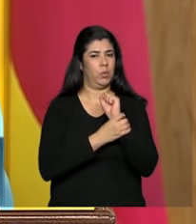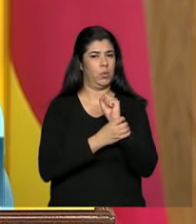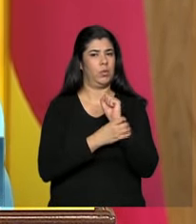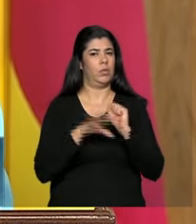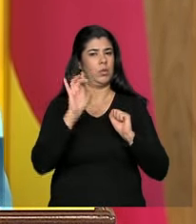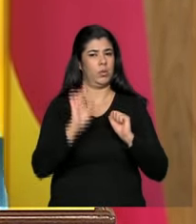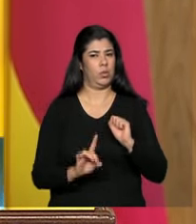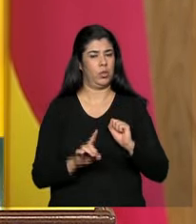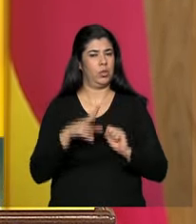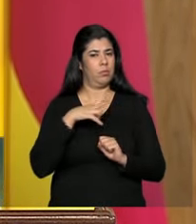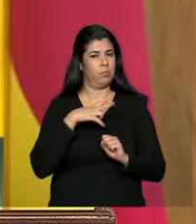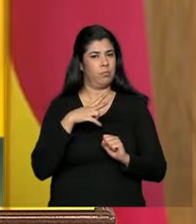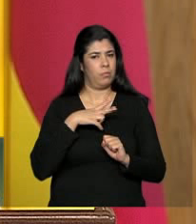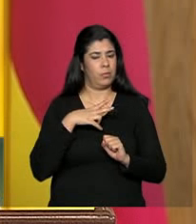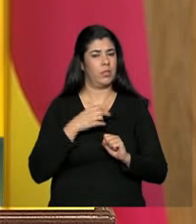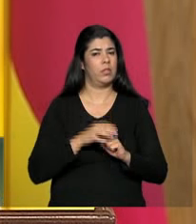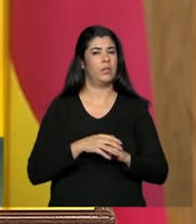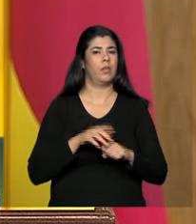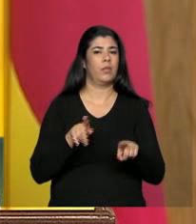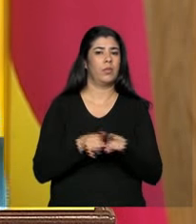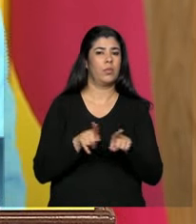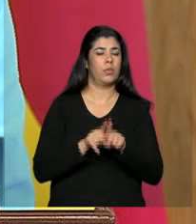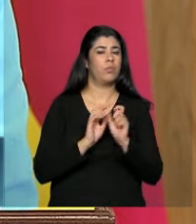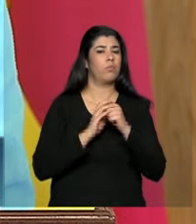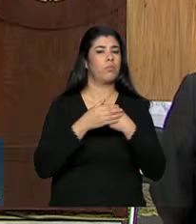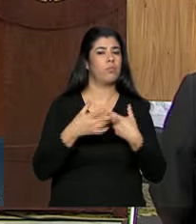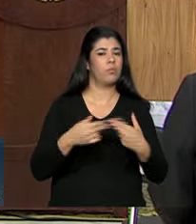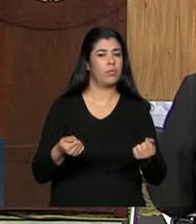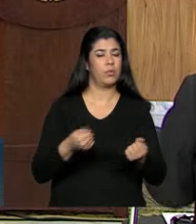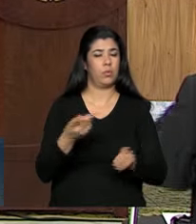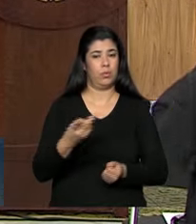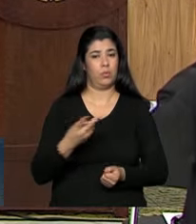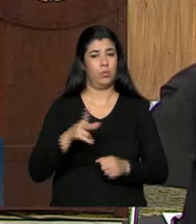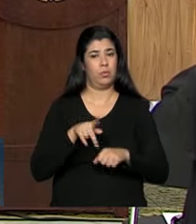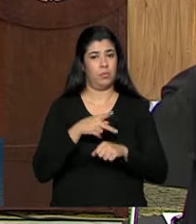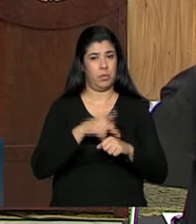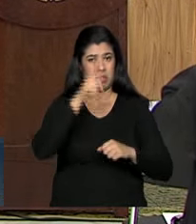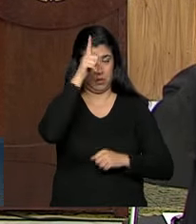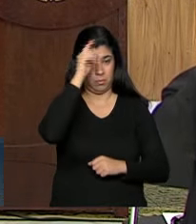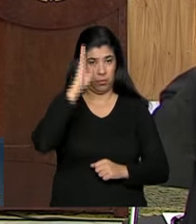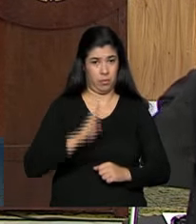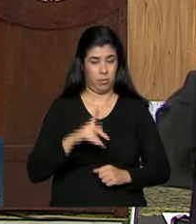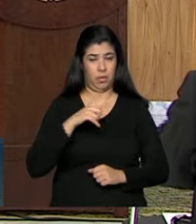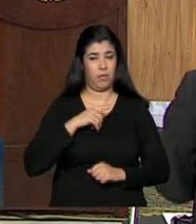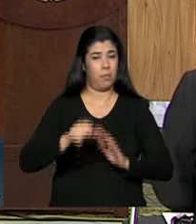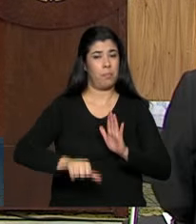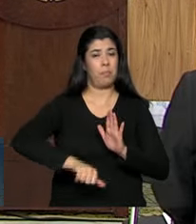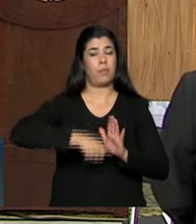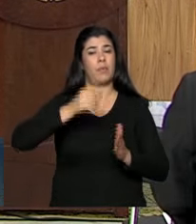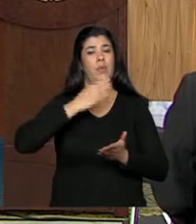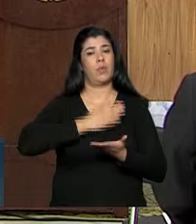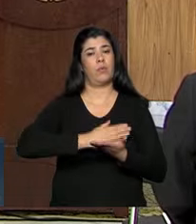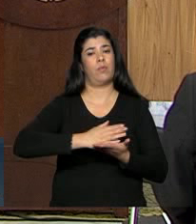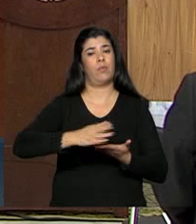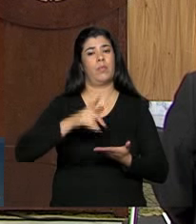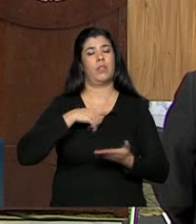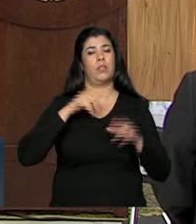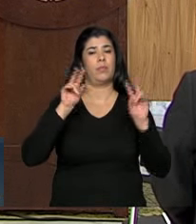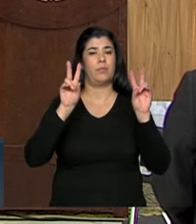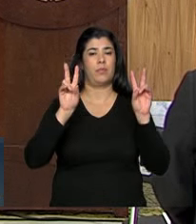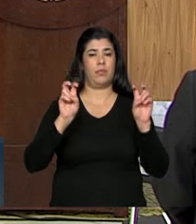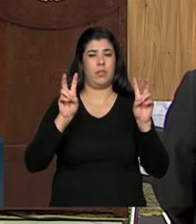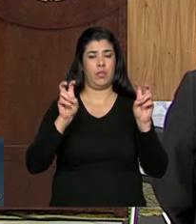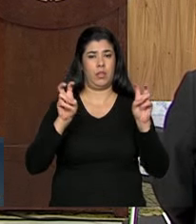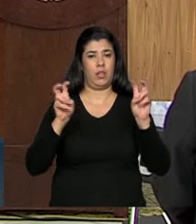digital. A Alemanha e o Brasil foram pioneiros e bem-sucedidos ao trazer o tema para